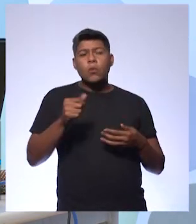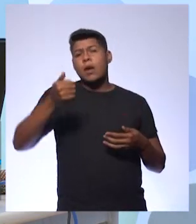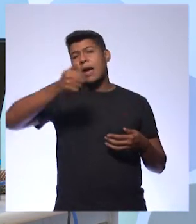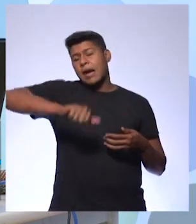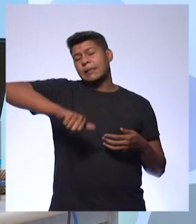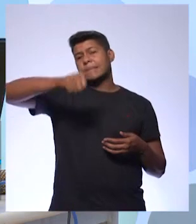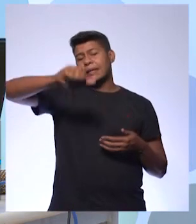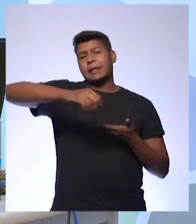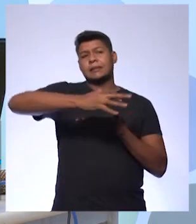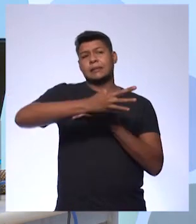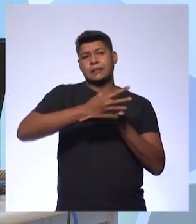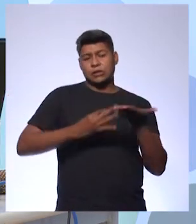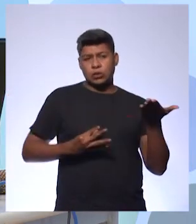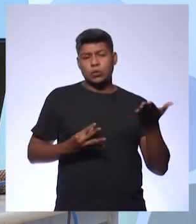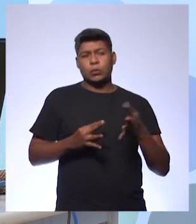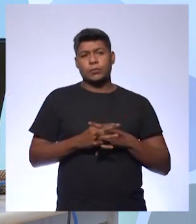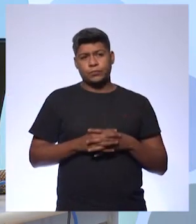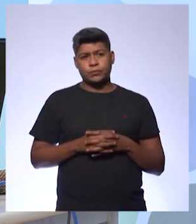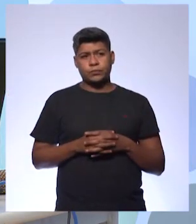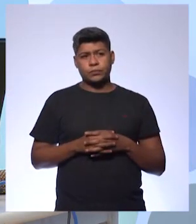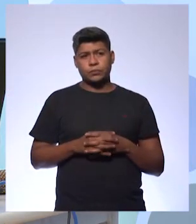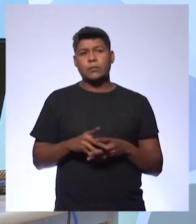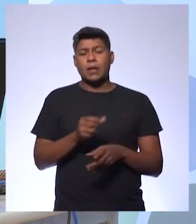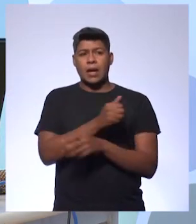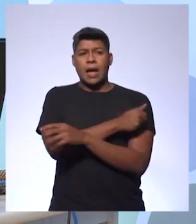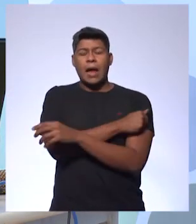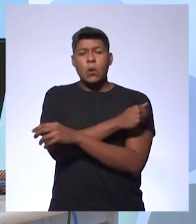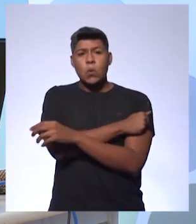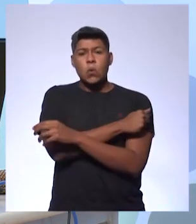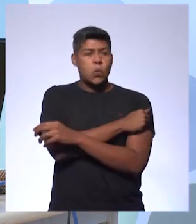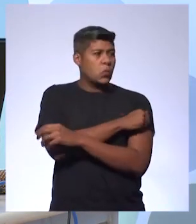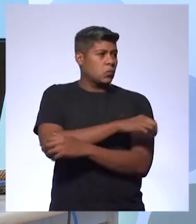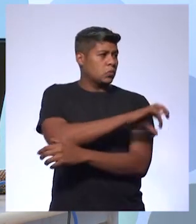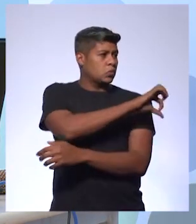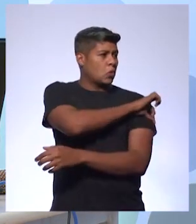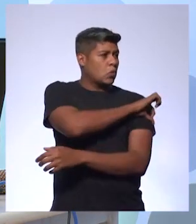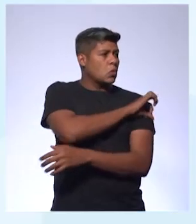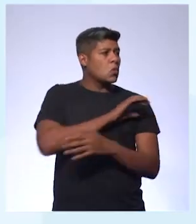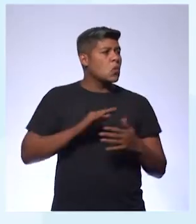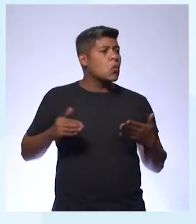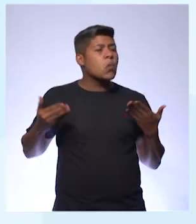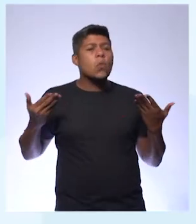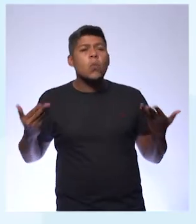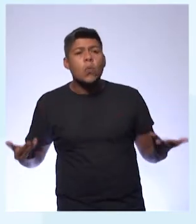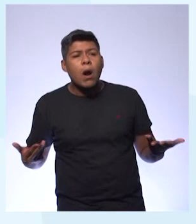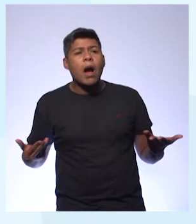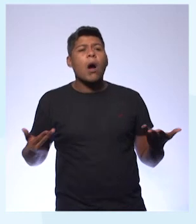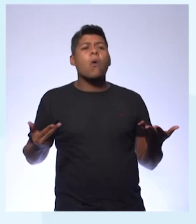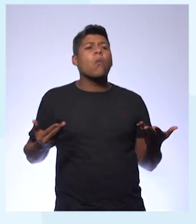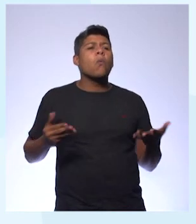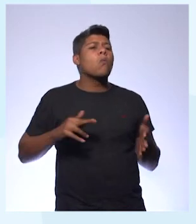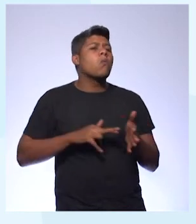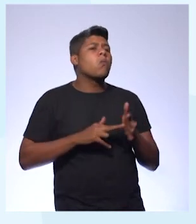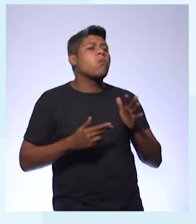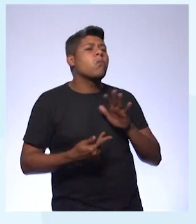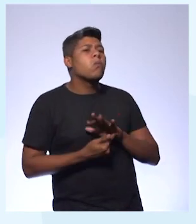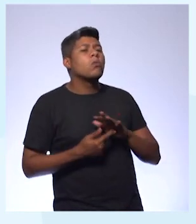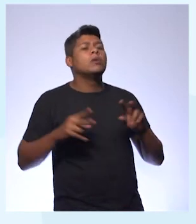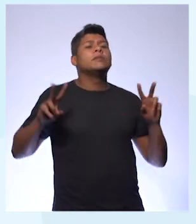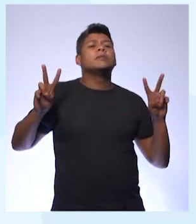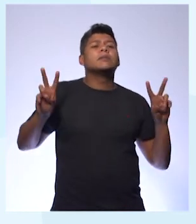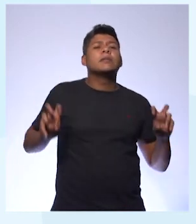análise textual. Aluno, aluna do 9º ano, qual pode ser considerado o